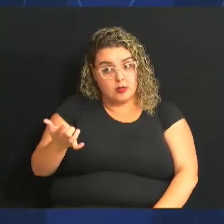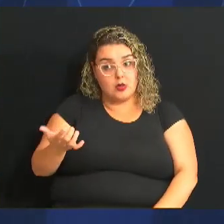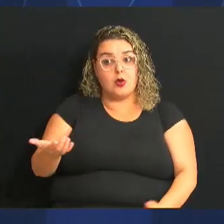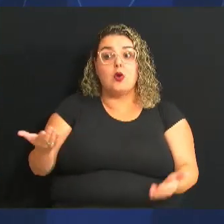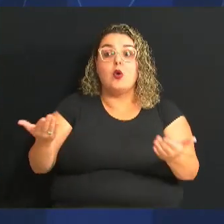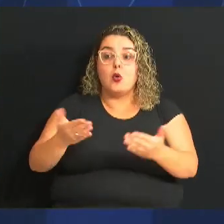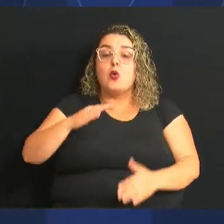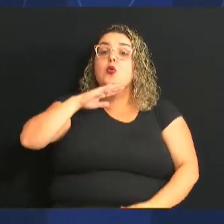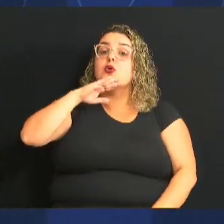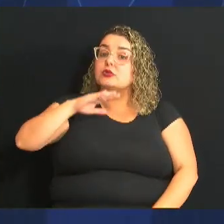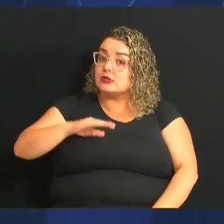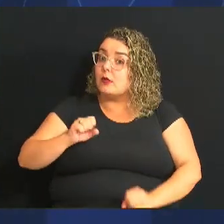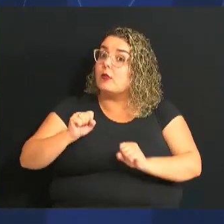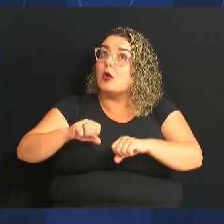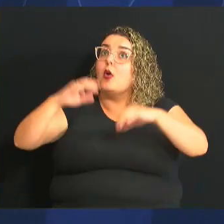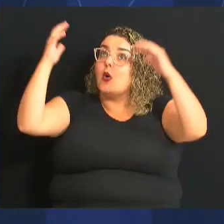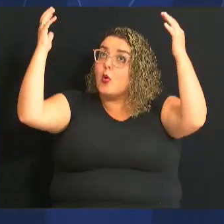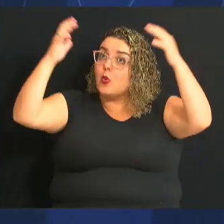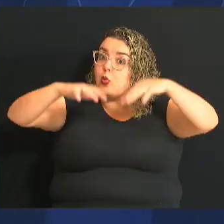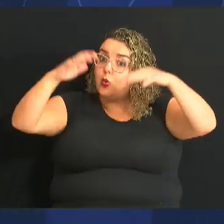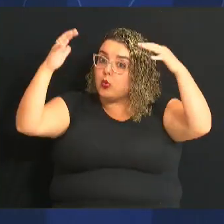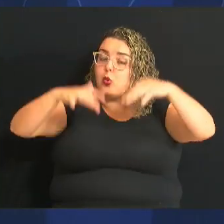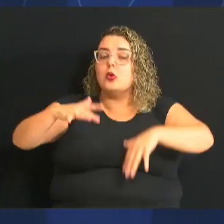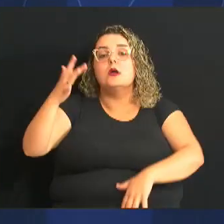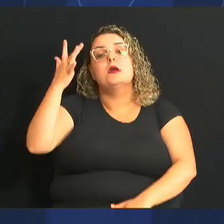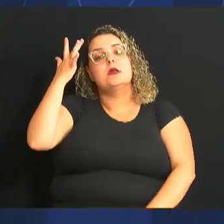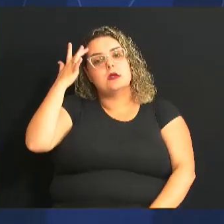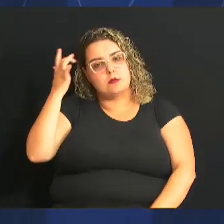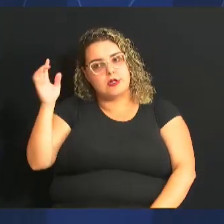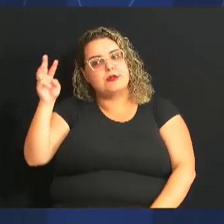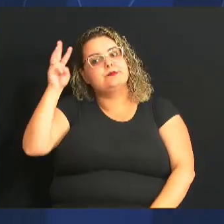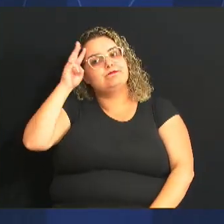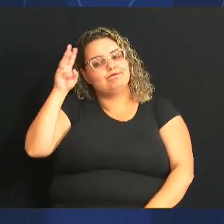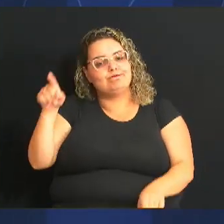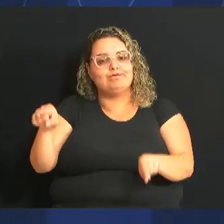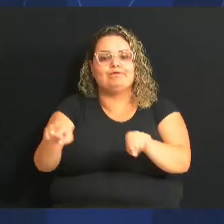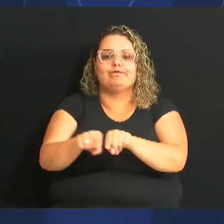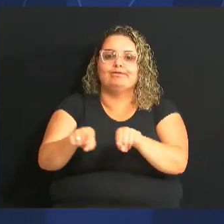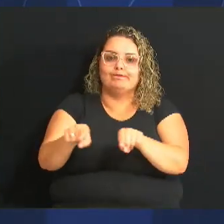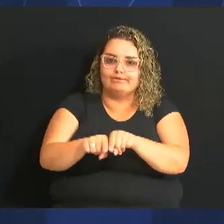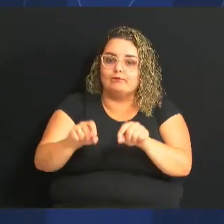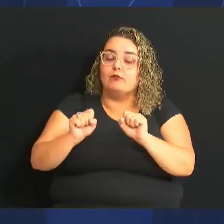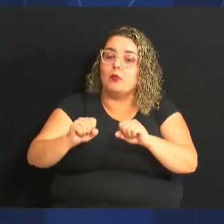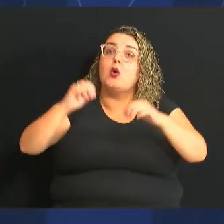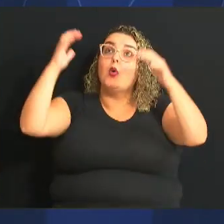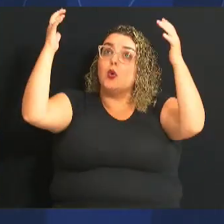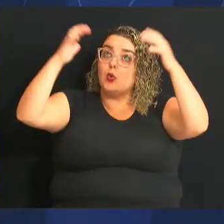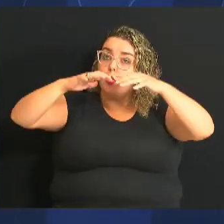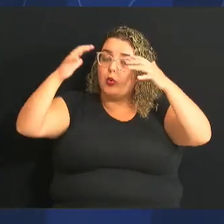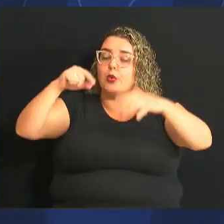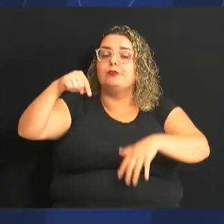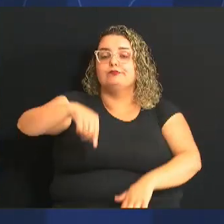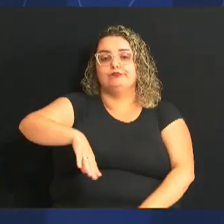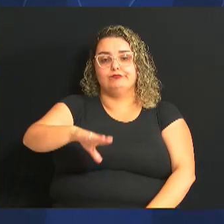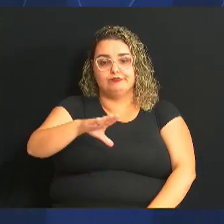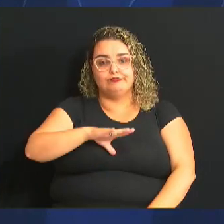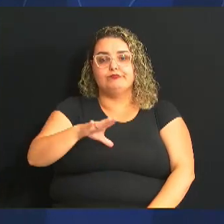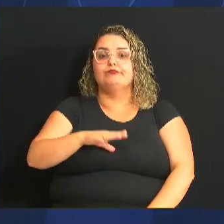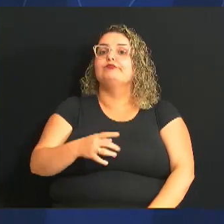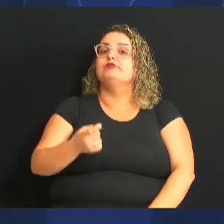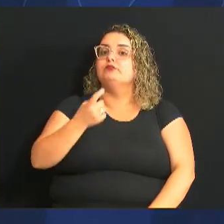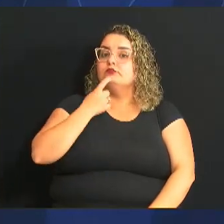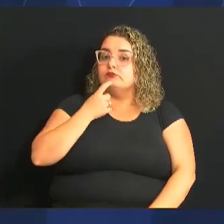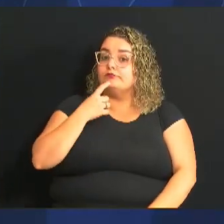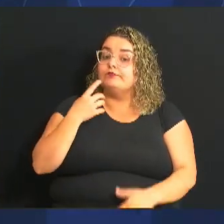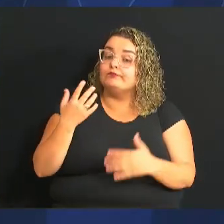ainda tem previsão de chuva e amanhã, terça-feira, também tem previsão de chuva aqui para a cidade de Campinas.